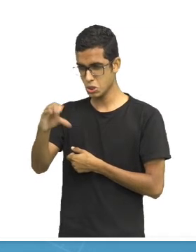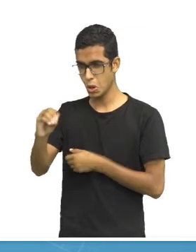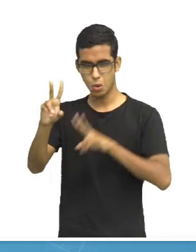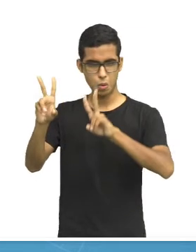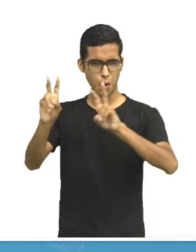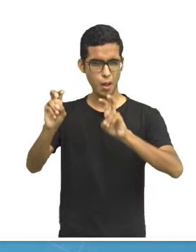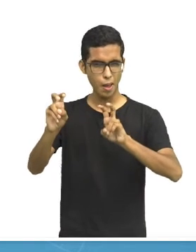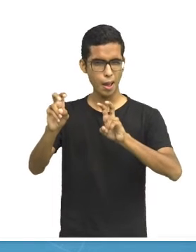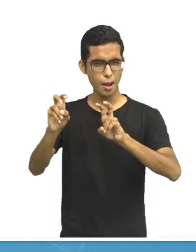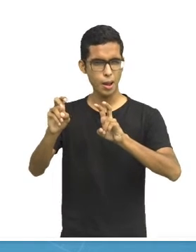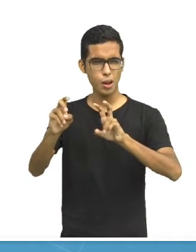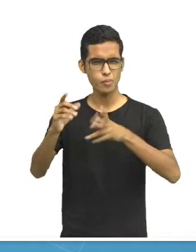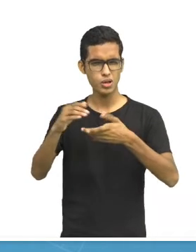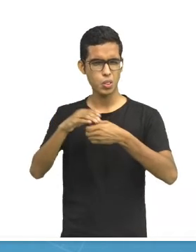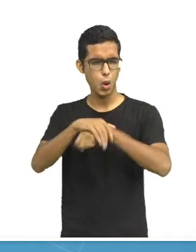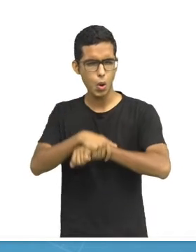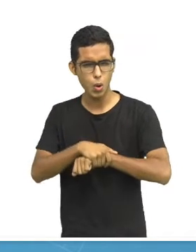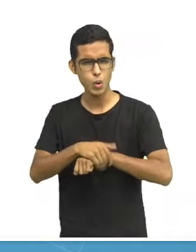que